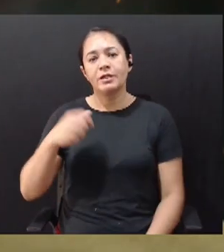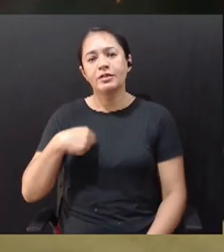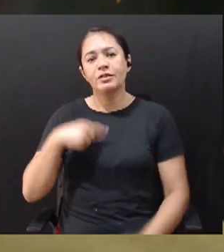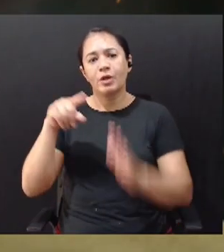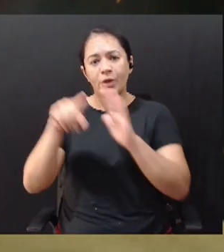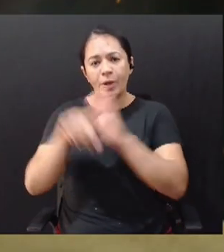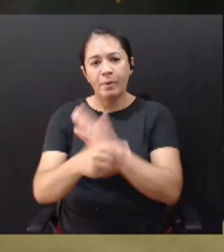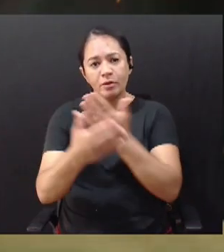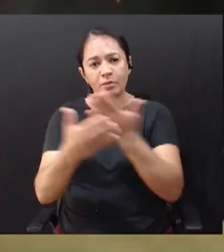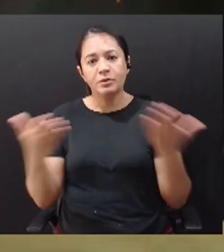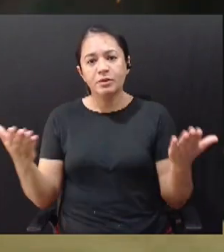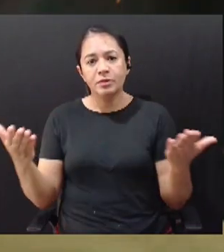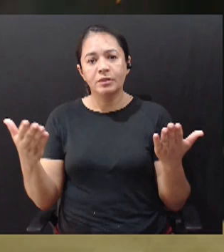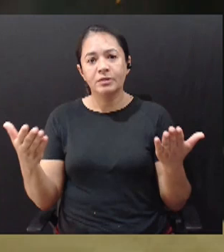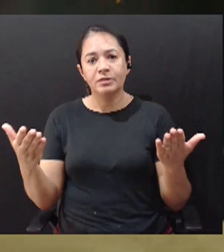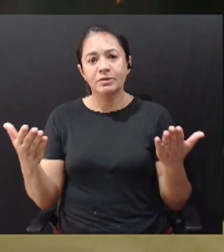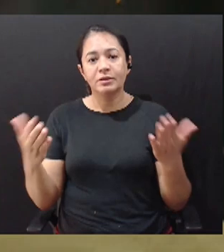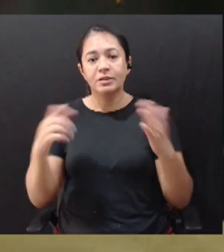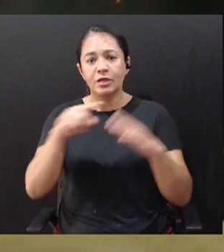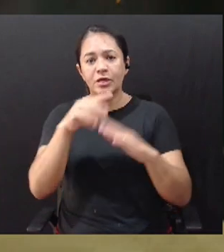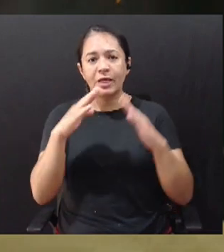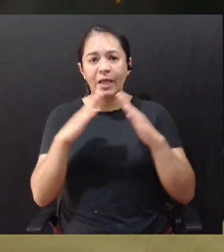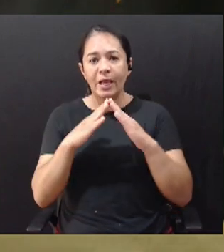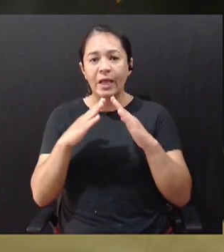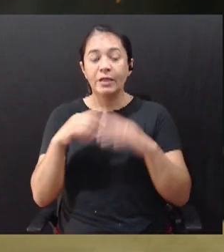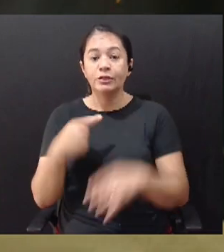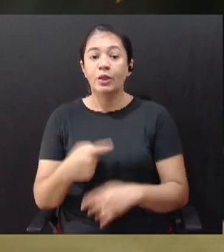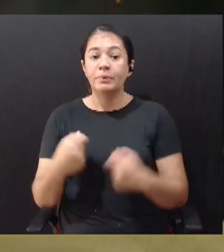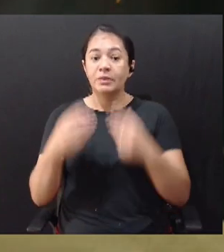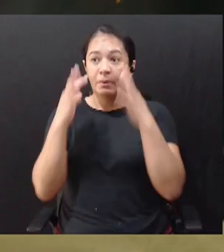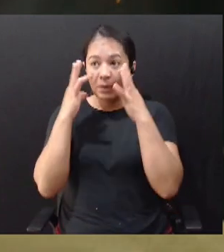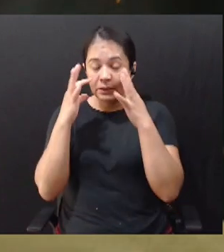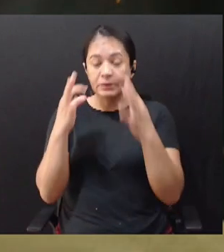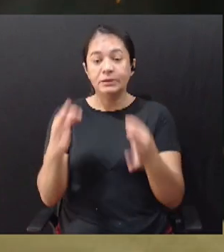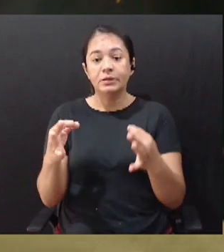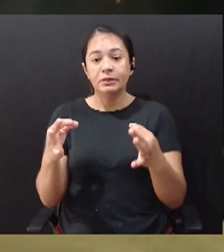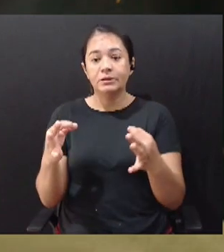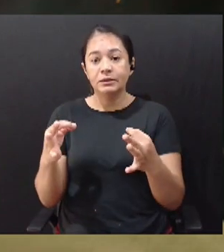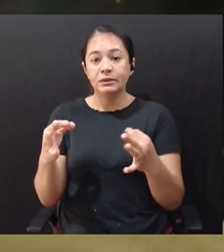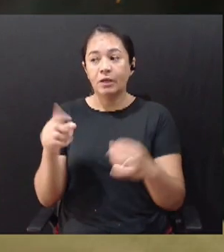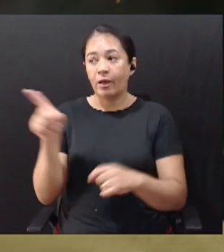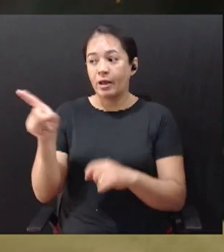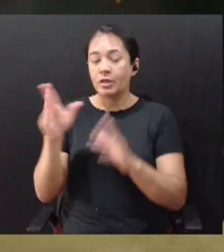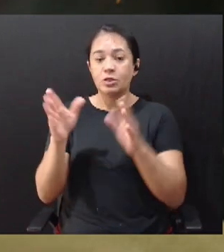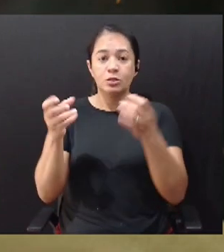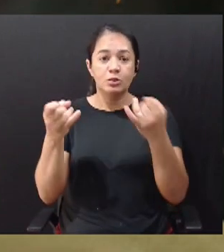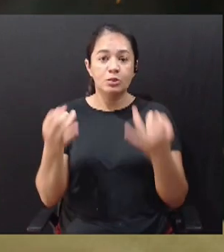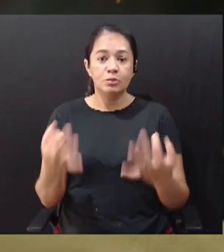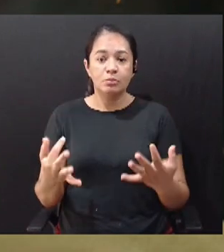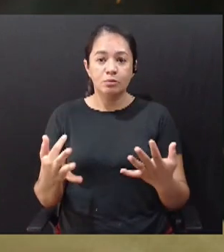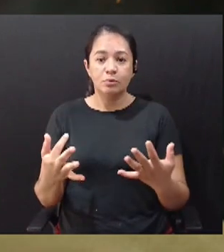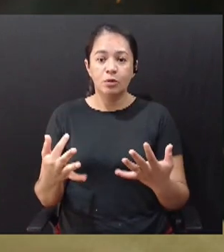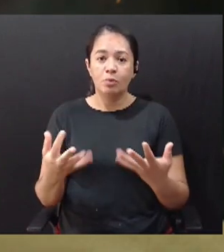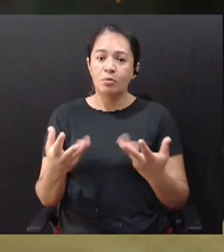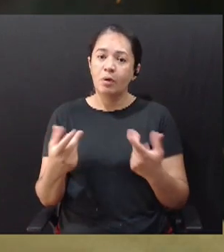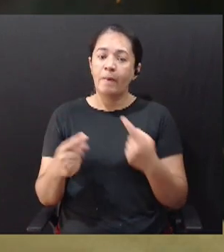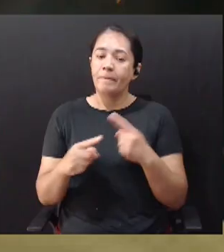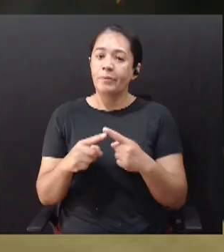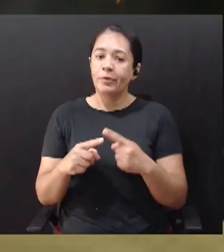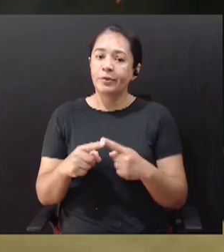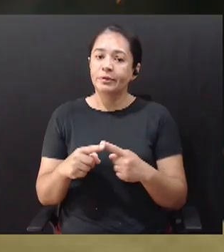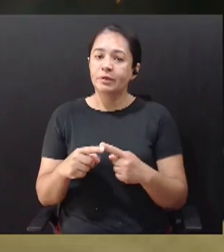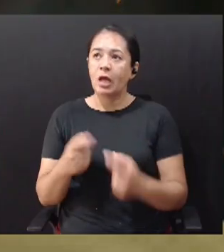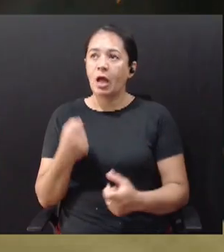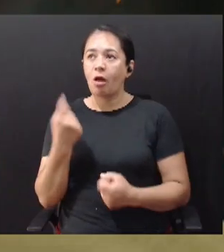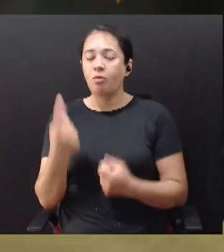vocês de casa, que a gente precisa prestar atenção, e a Daniela pontuou algo maravilhoso, porque assim, tem muita gente